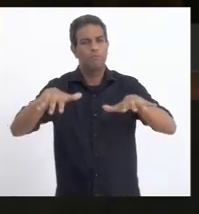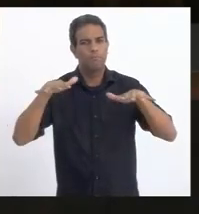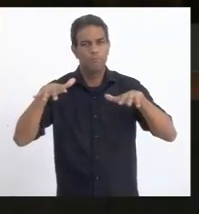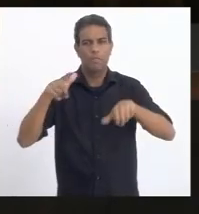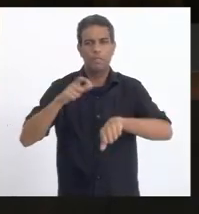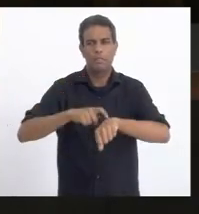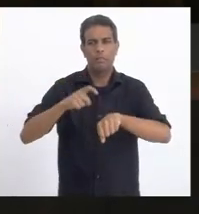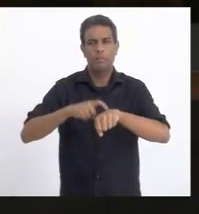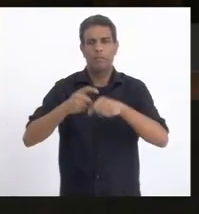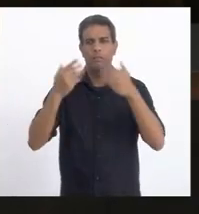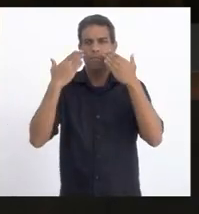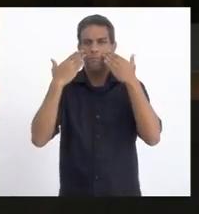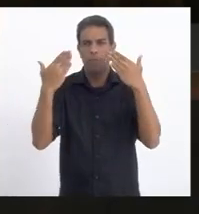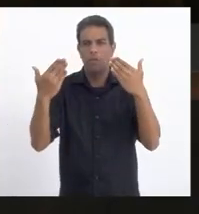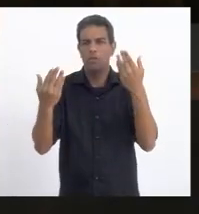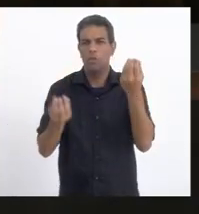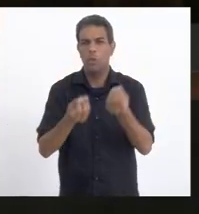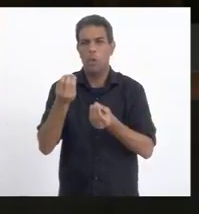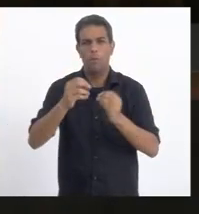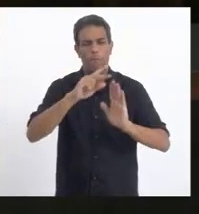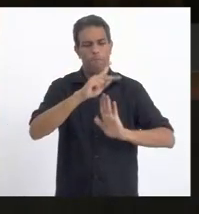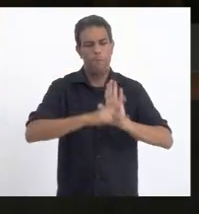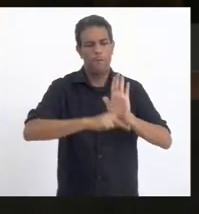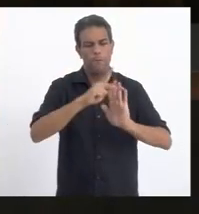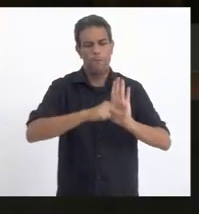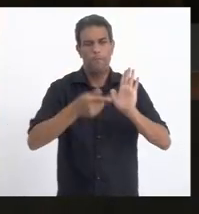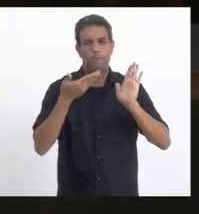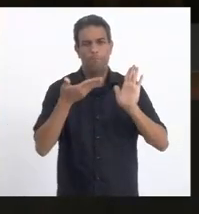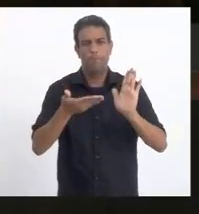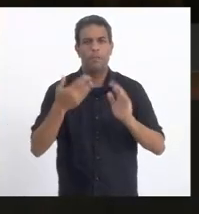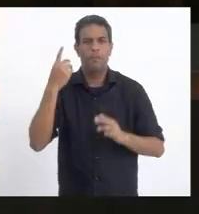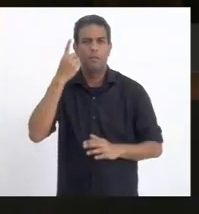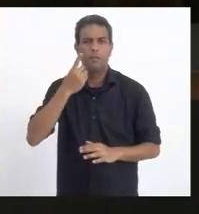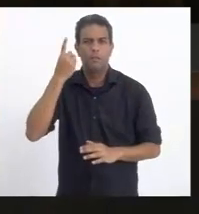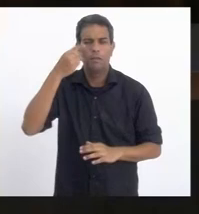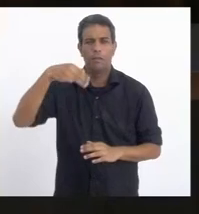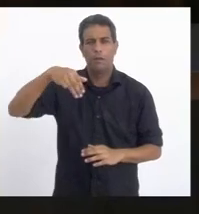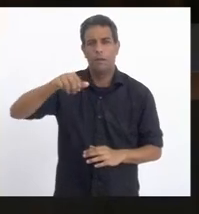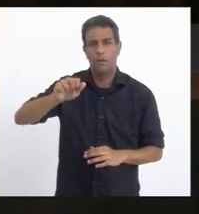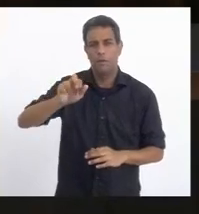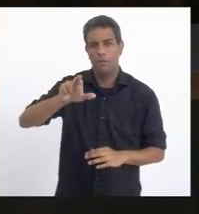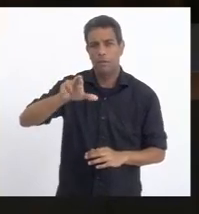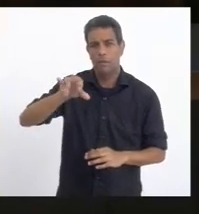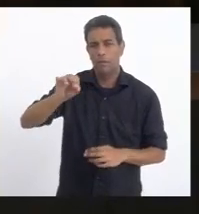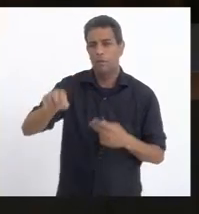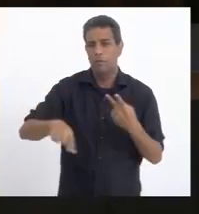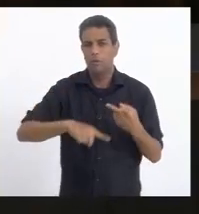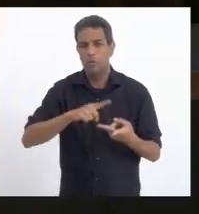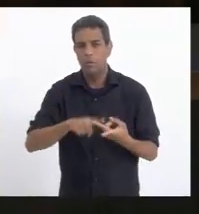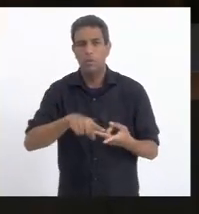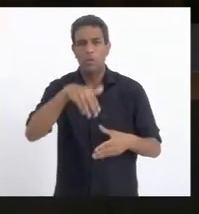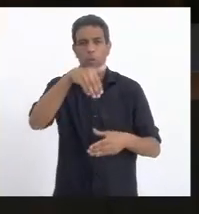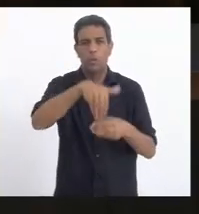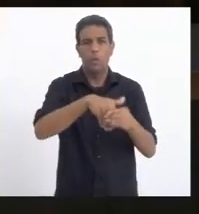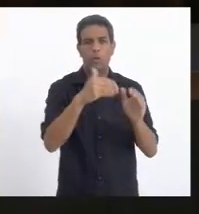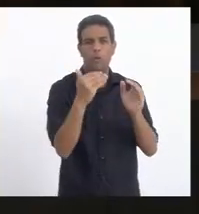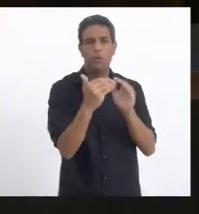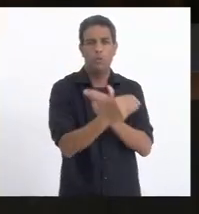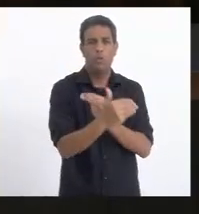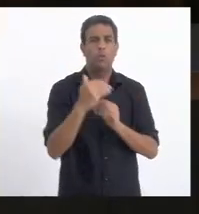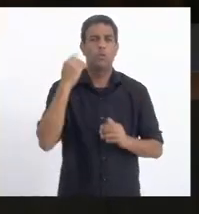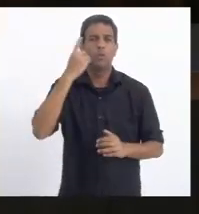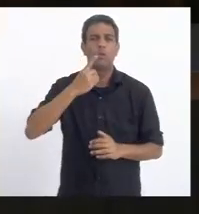momento da apresentação do projeto né seja na fala do deputado Márcio Pacheco o voto divergente do